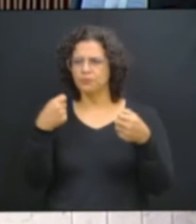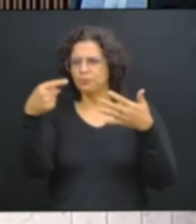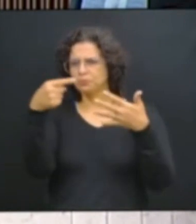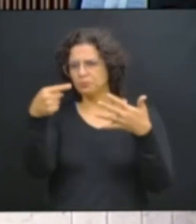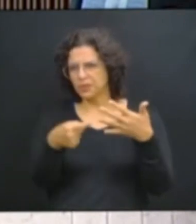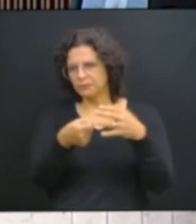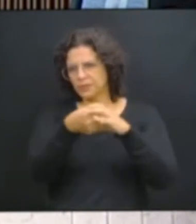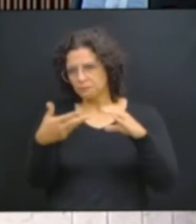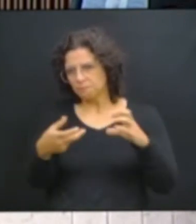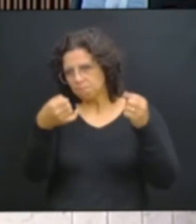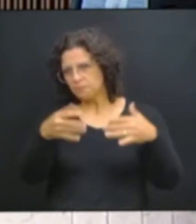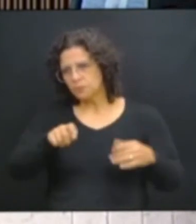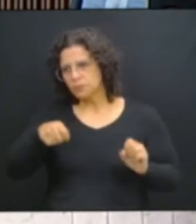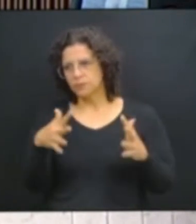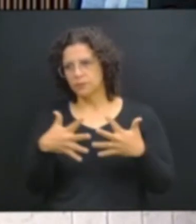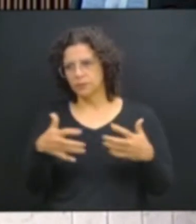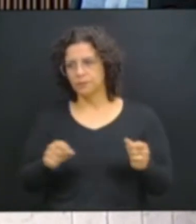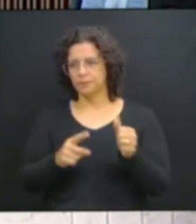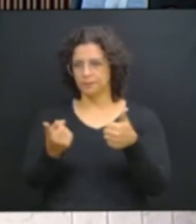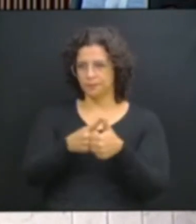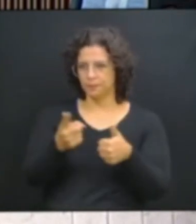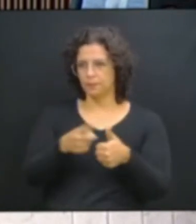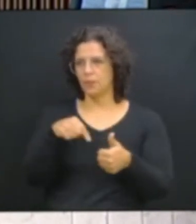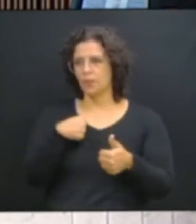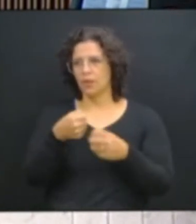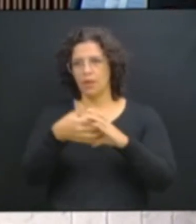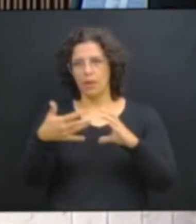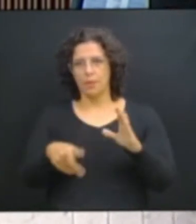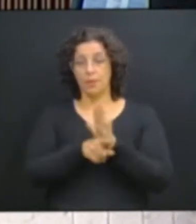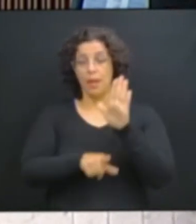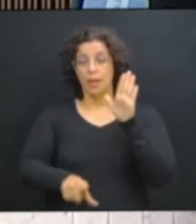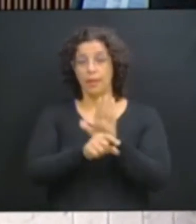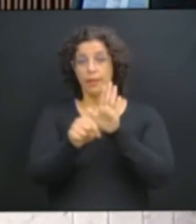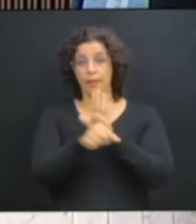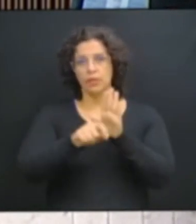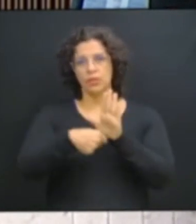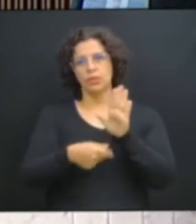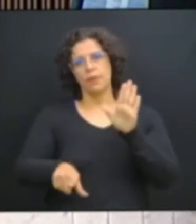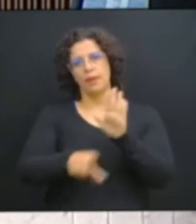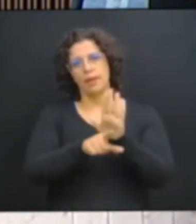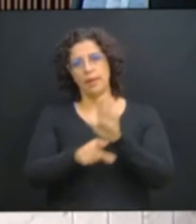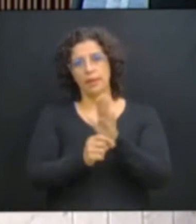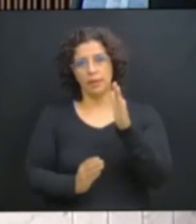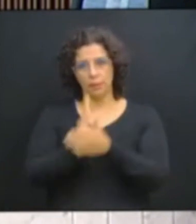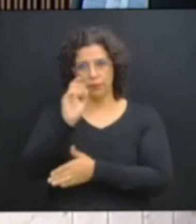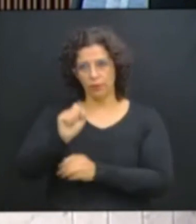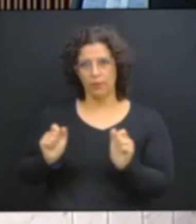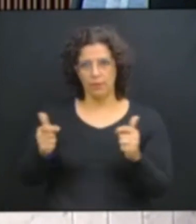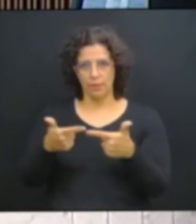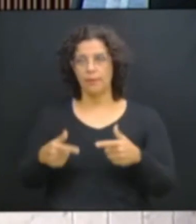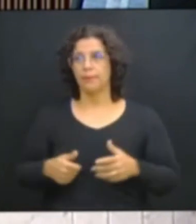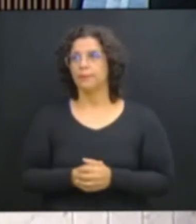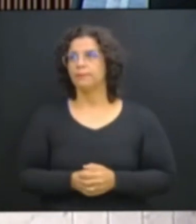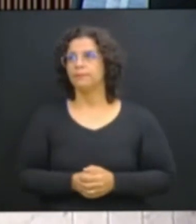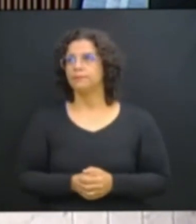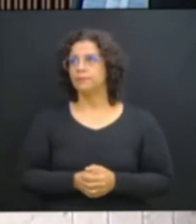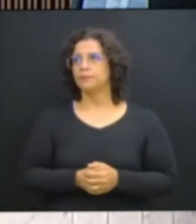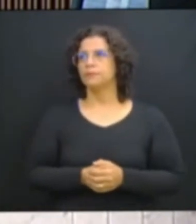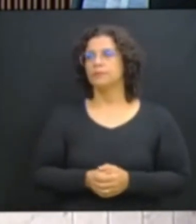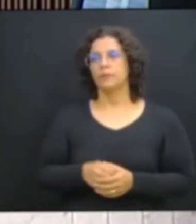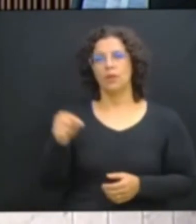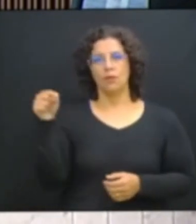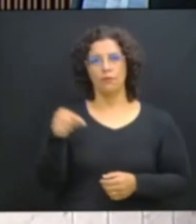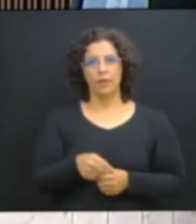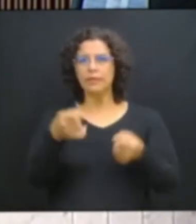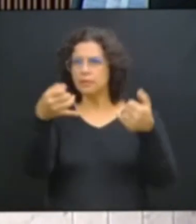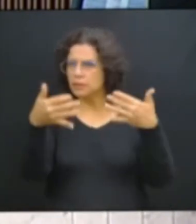vários aspectos. Primeiro, os aspectos legais da lei que foi aprovada aqui nessa casa. Eu venho